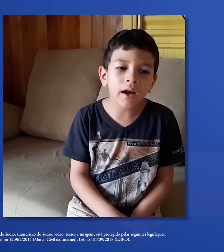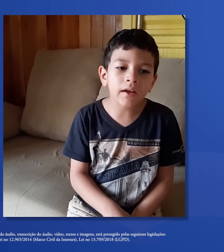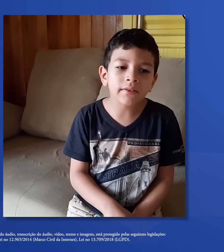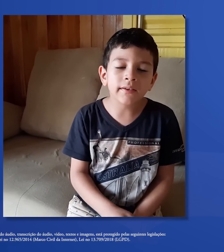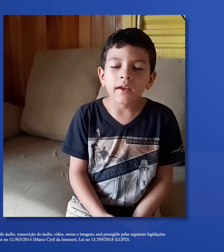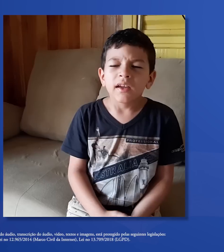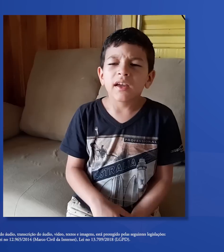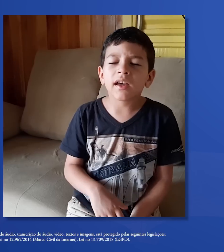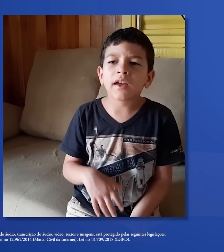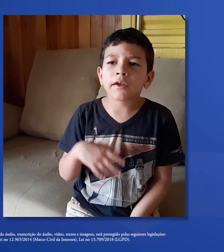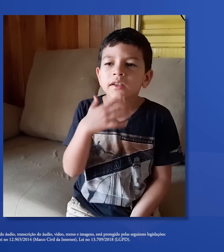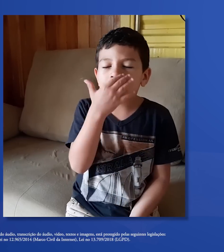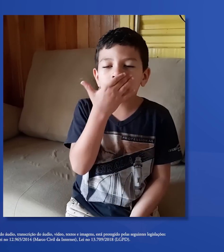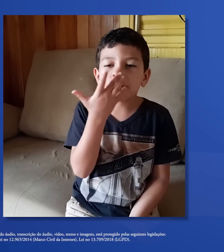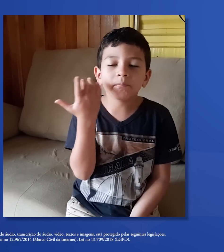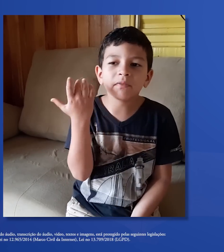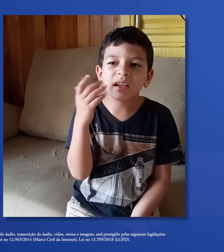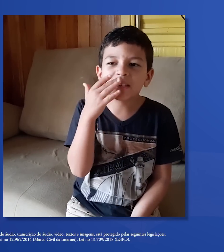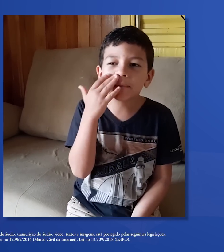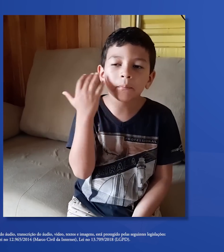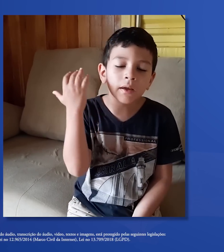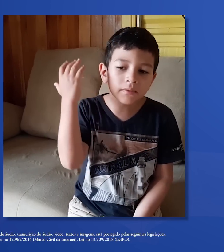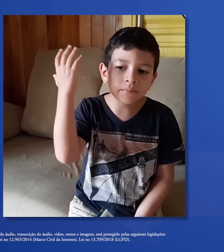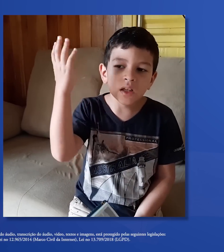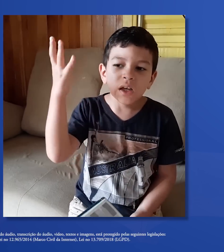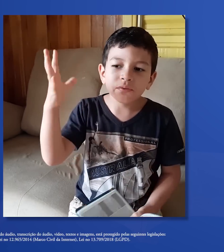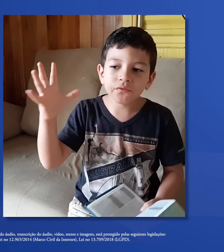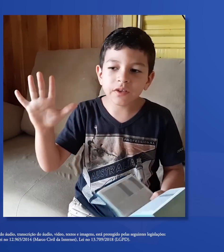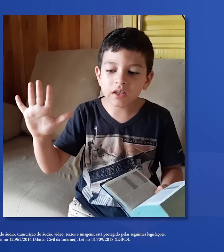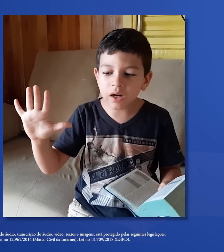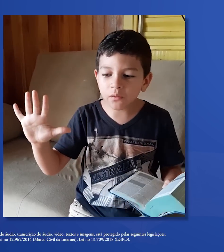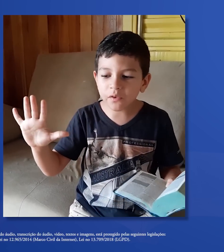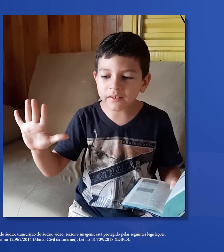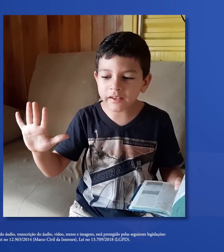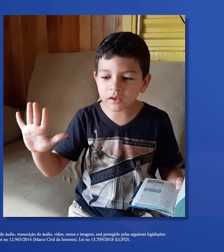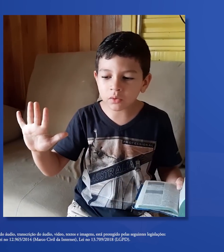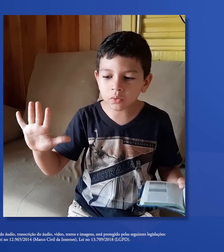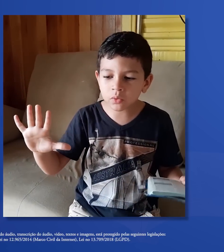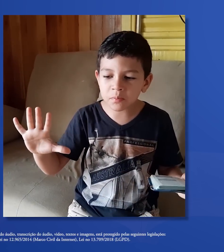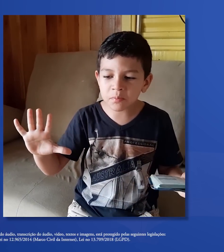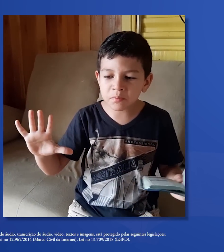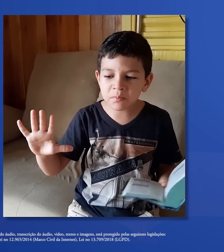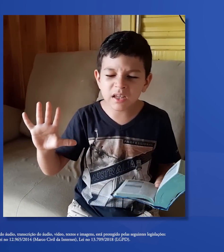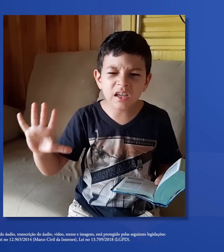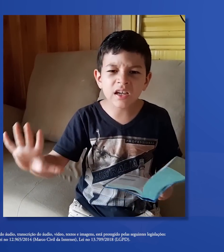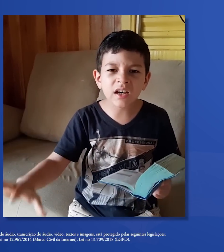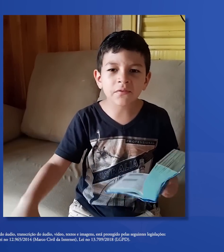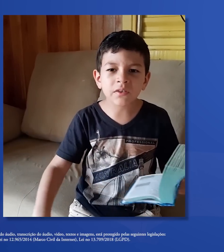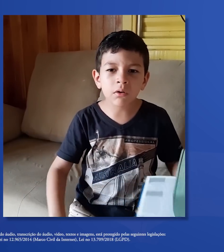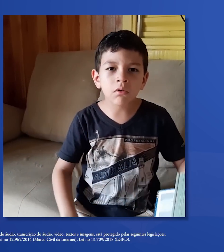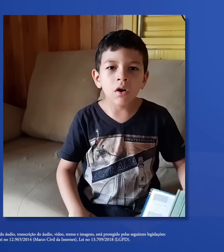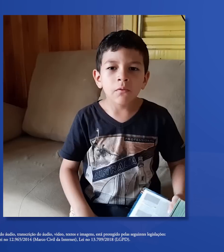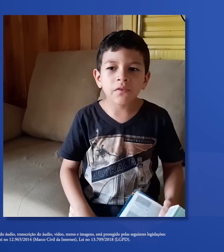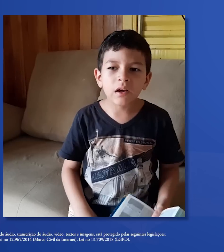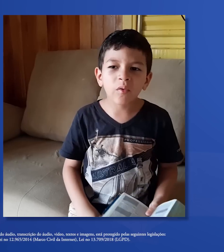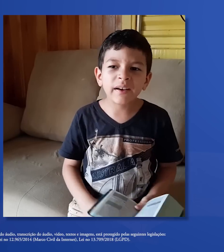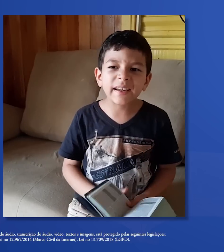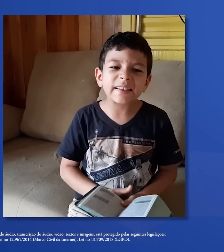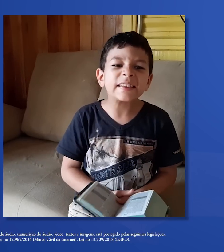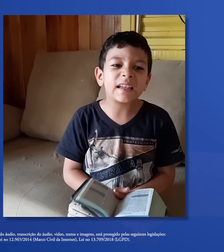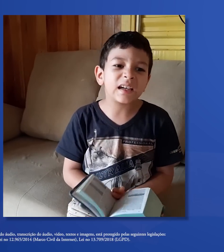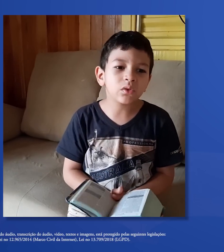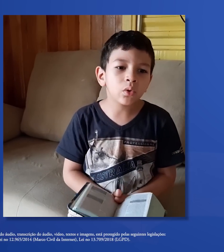os pais, e também ficam fazendo mirra,